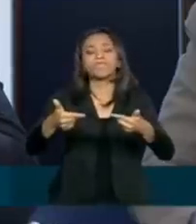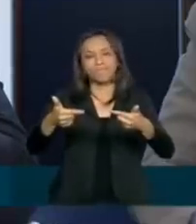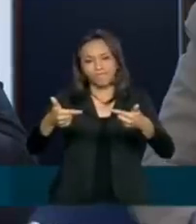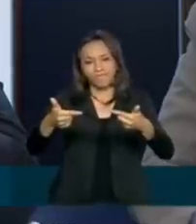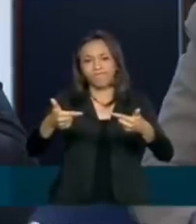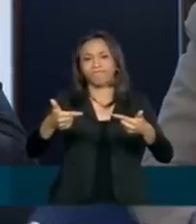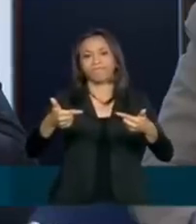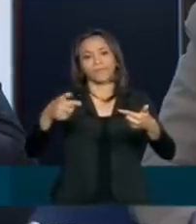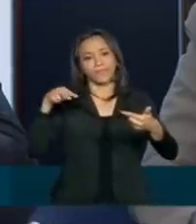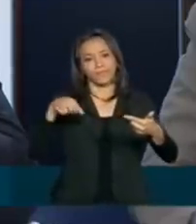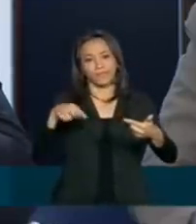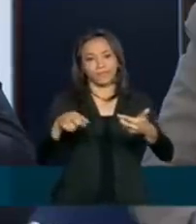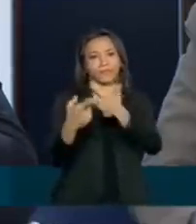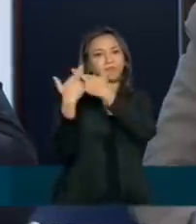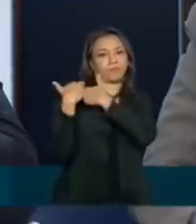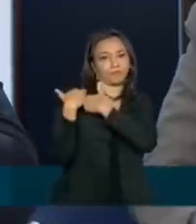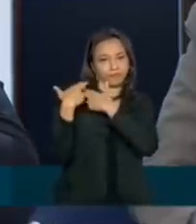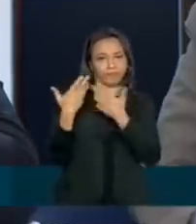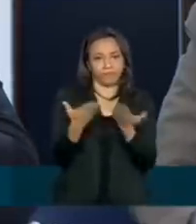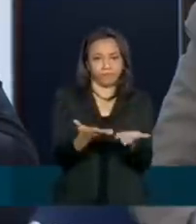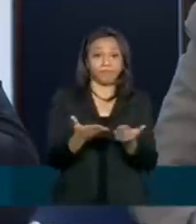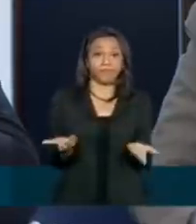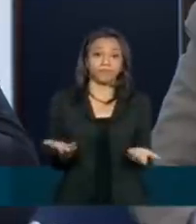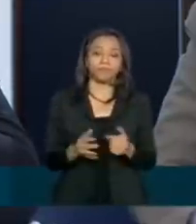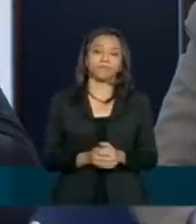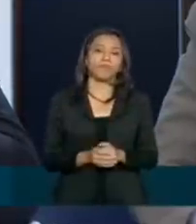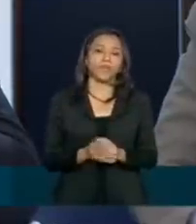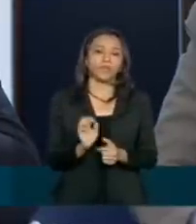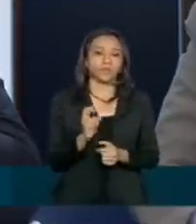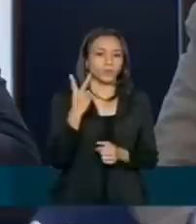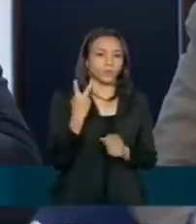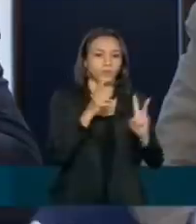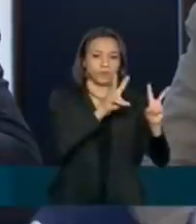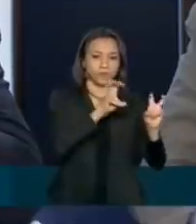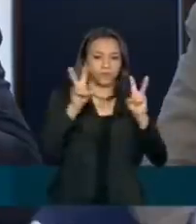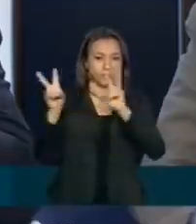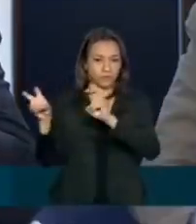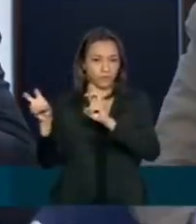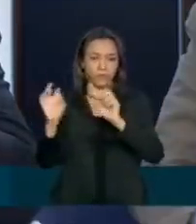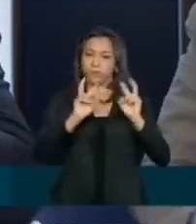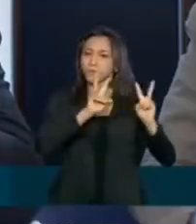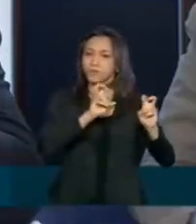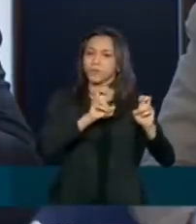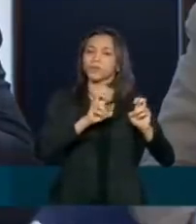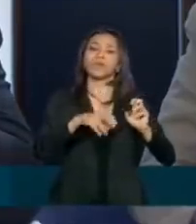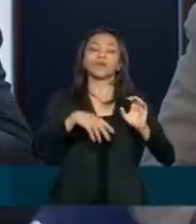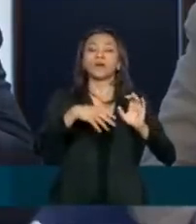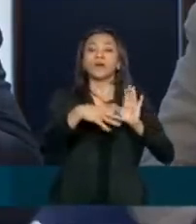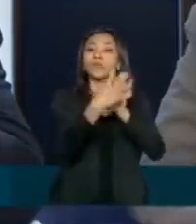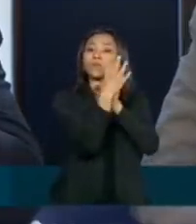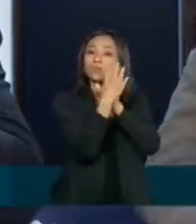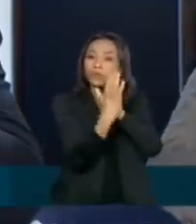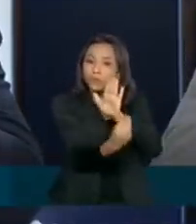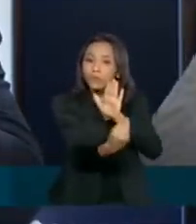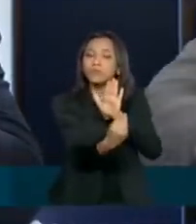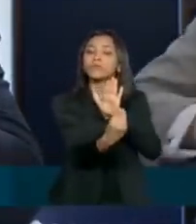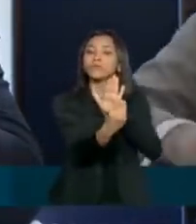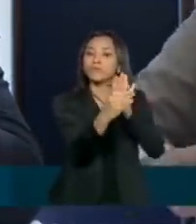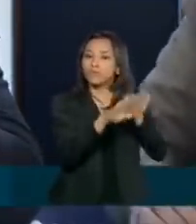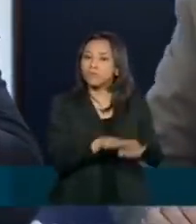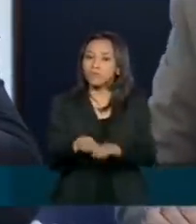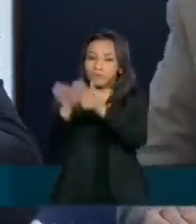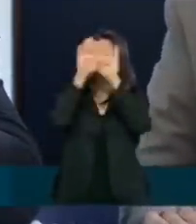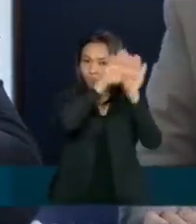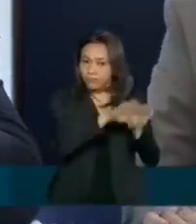agindo nessa missão. Tá bem? Então, são 2 assuntos. Padrão de modelagem do BI